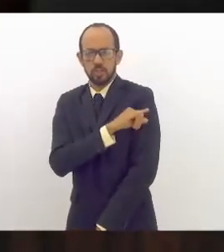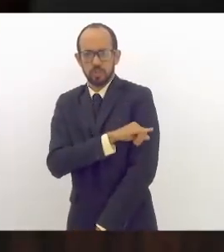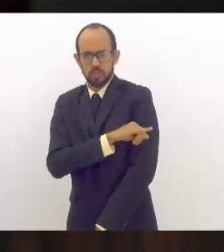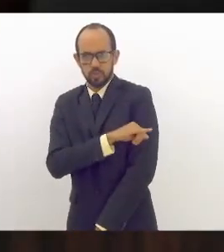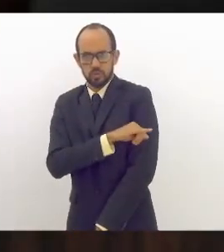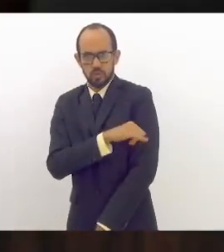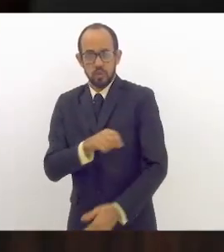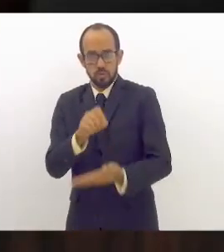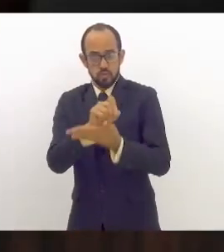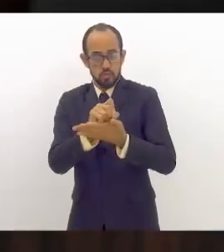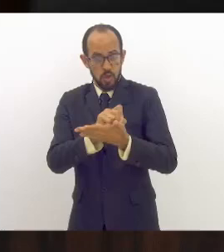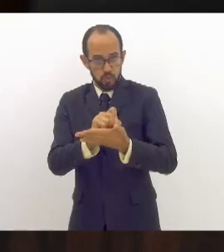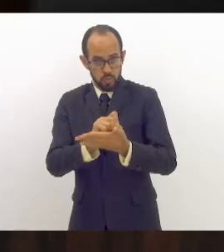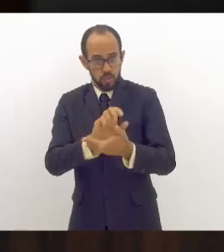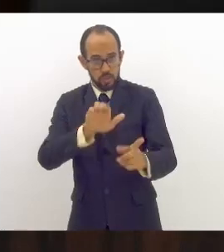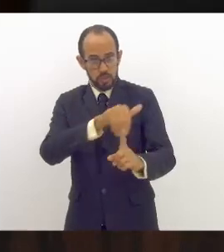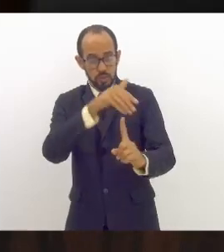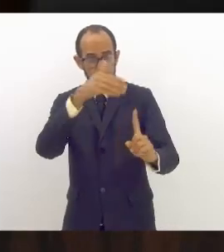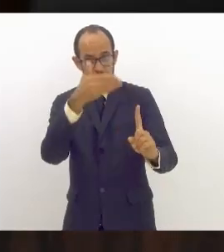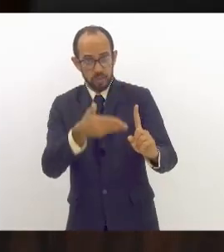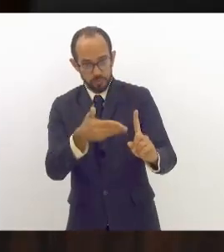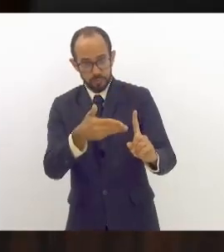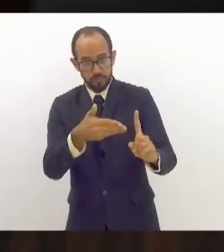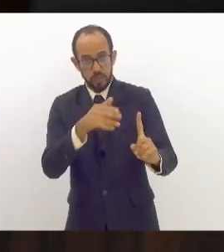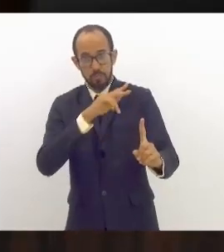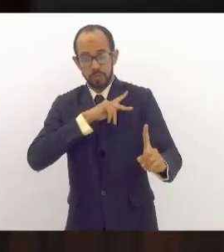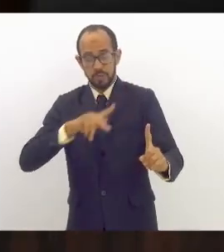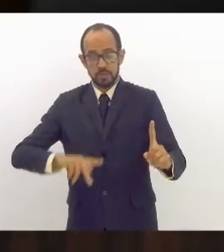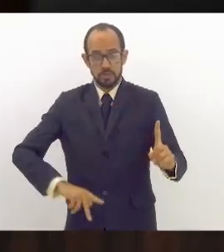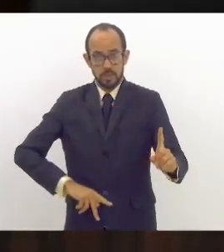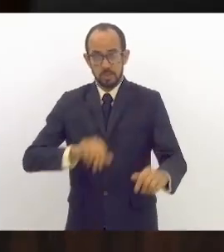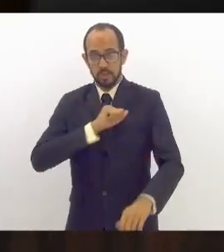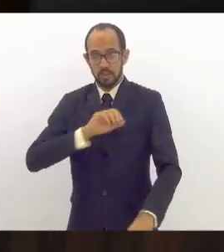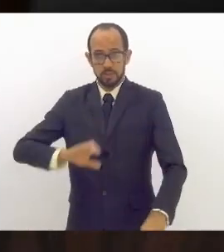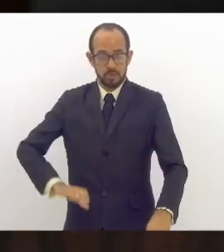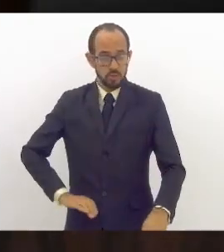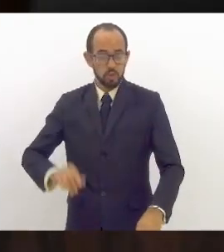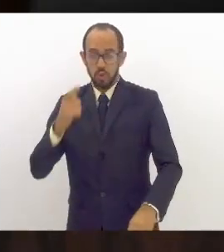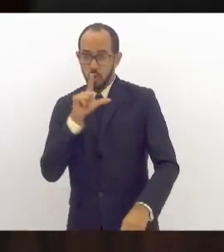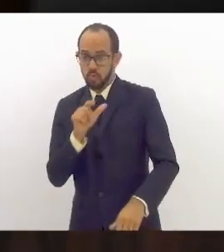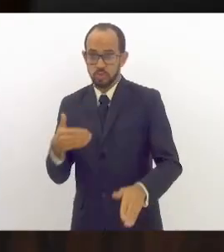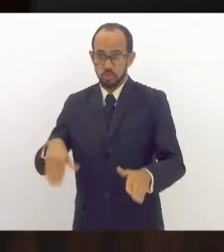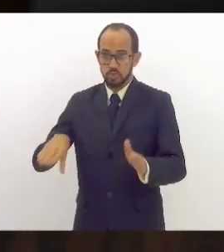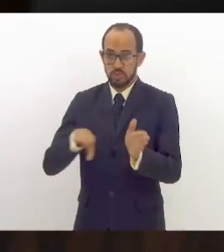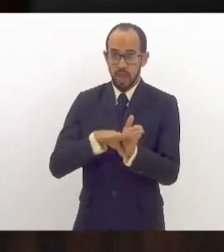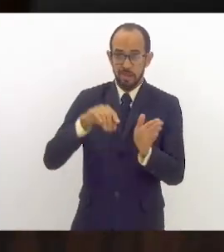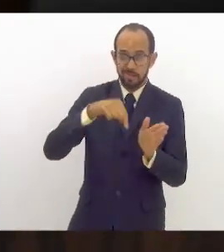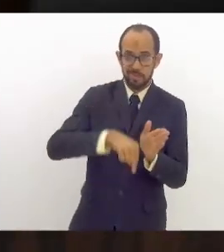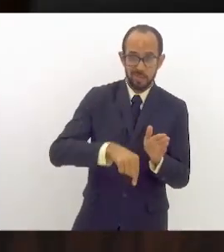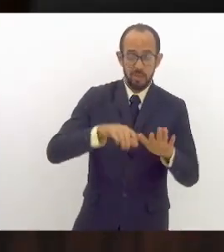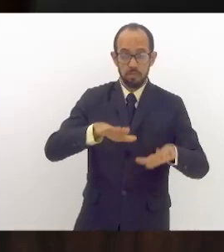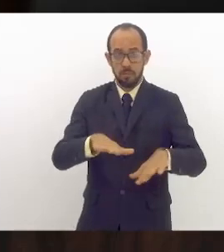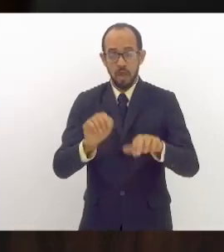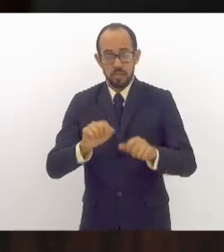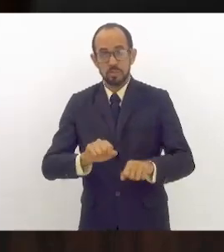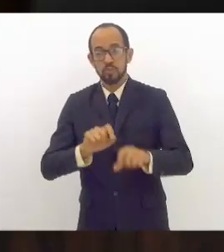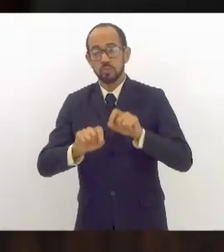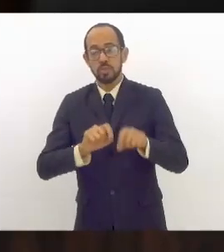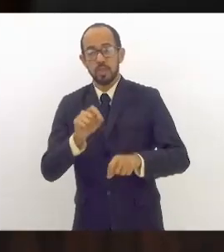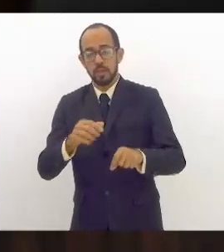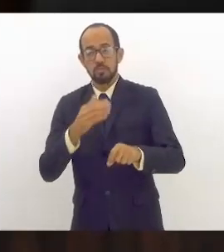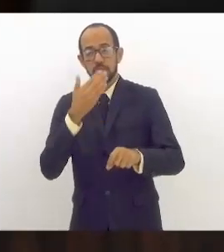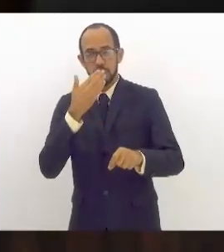dos autores das homenagem Presidente André Ceciliano não pode estar presente mas fez questão de